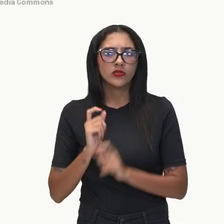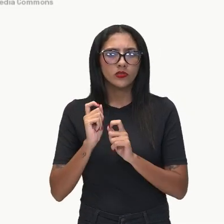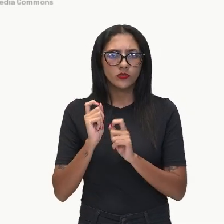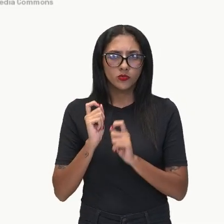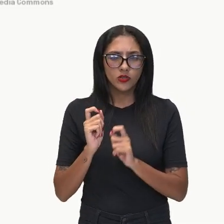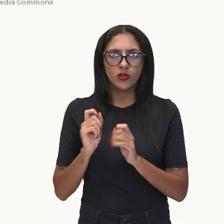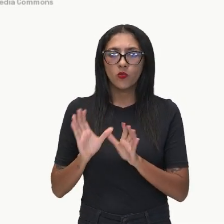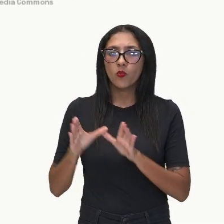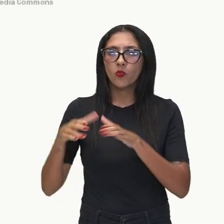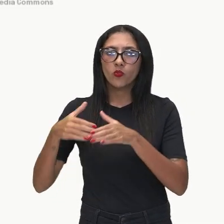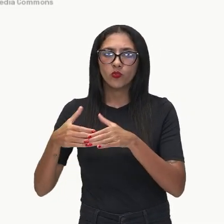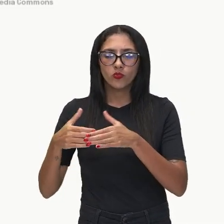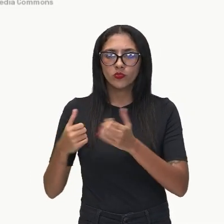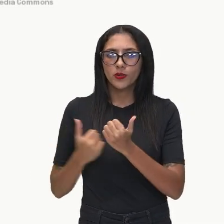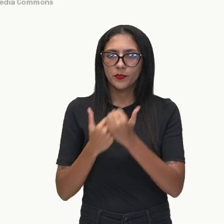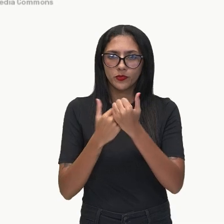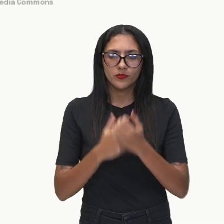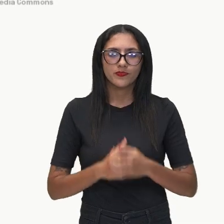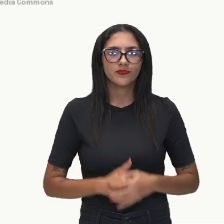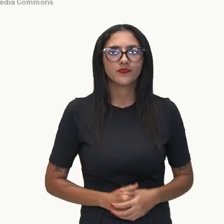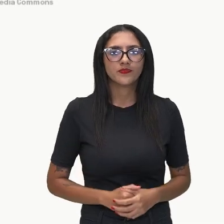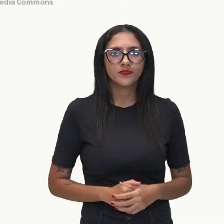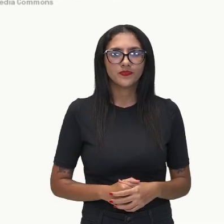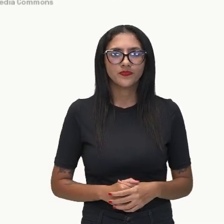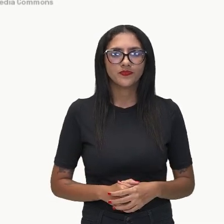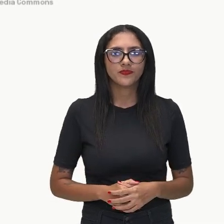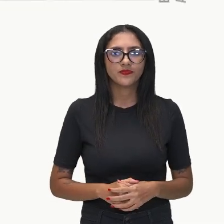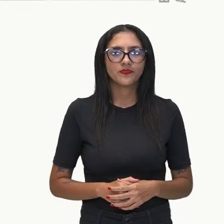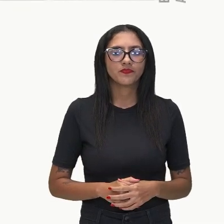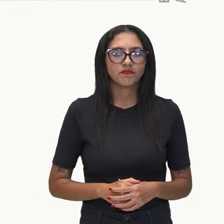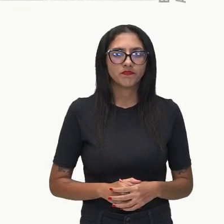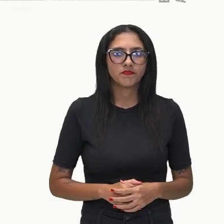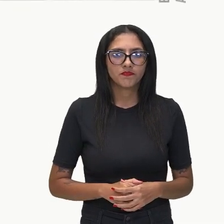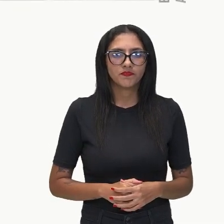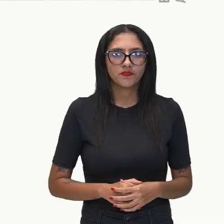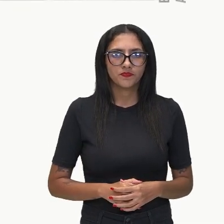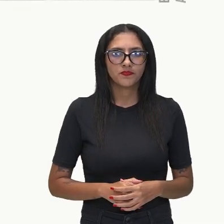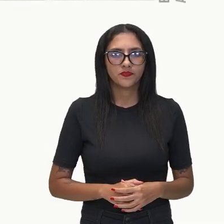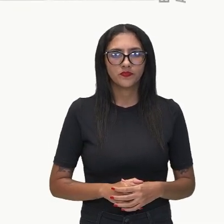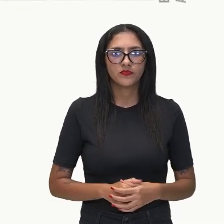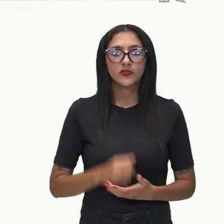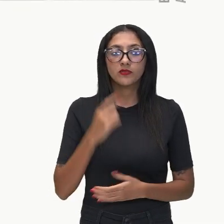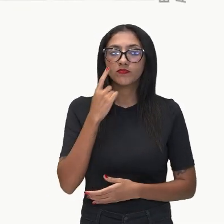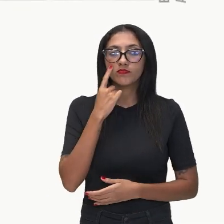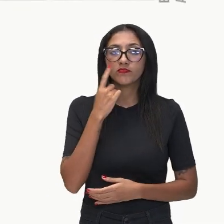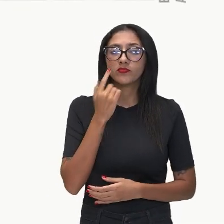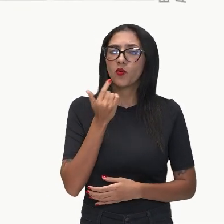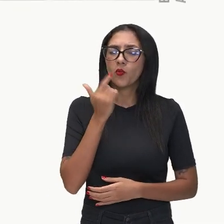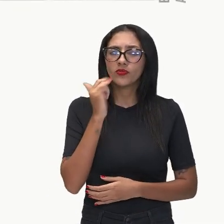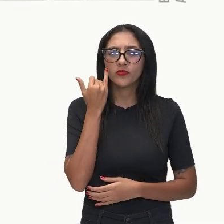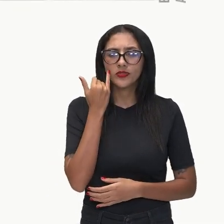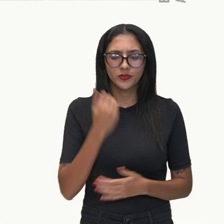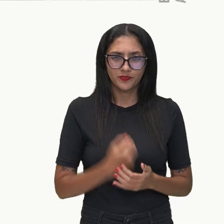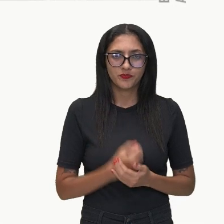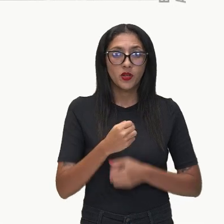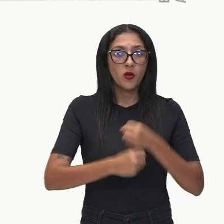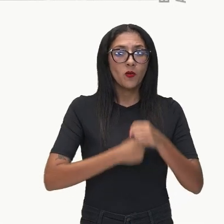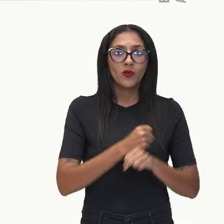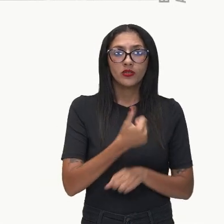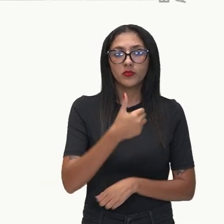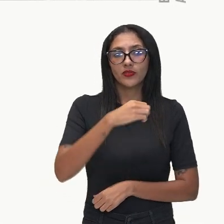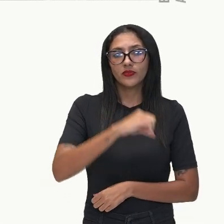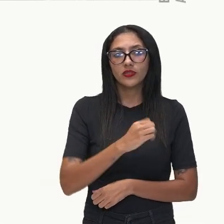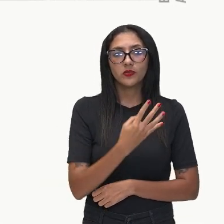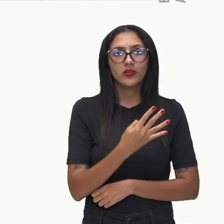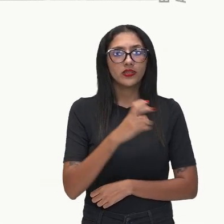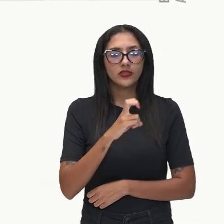pelos aliados, não é isso? Vamos adiante então que a gente vai ver aí mais alguns detalhes. Em 1945, no